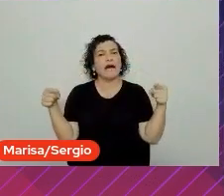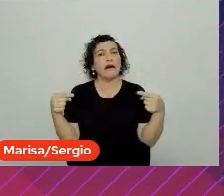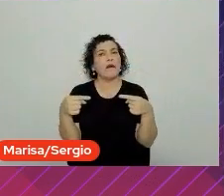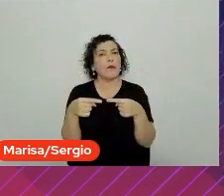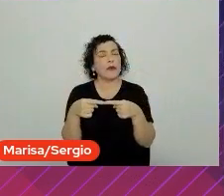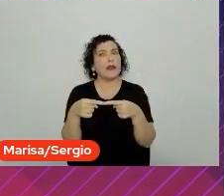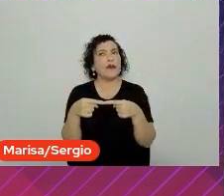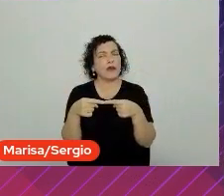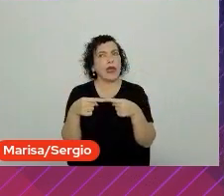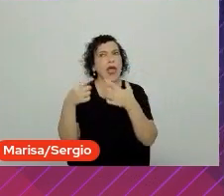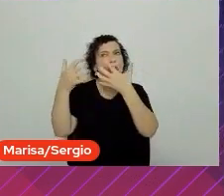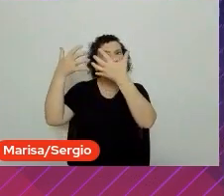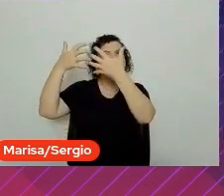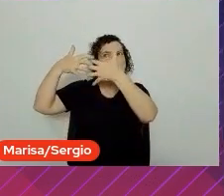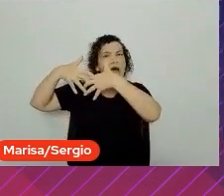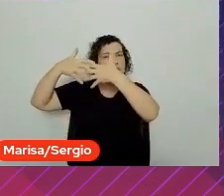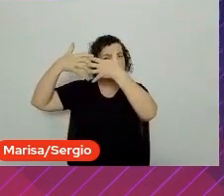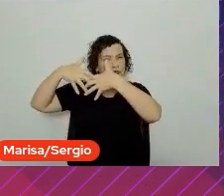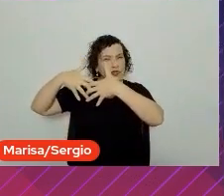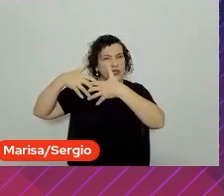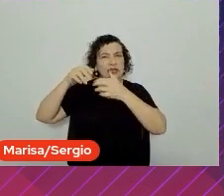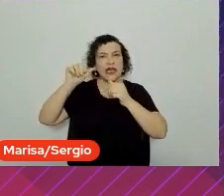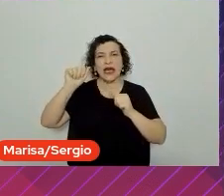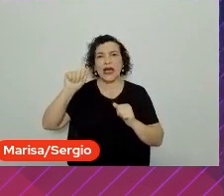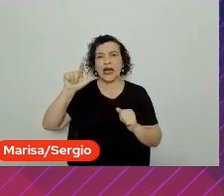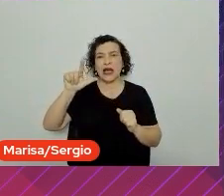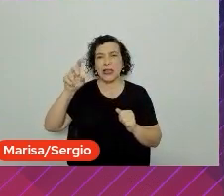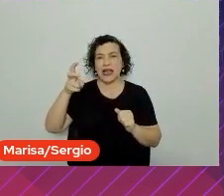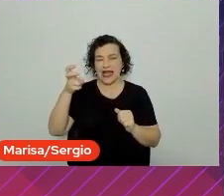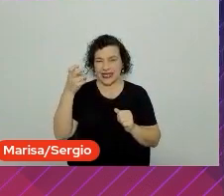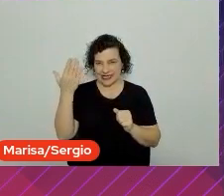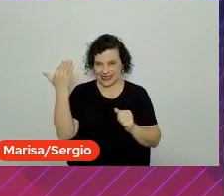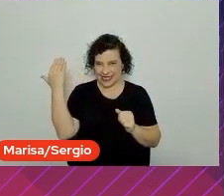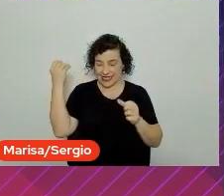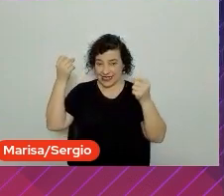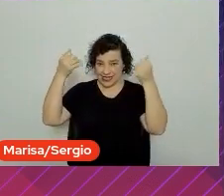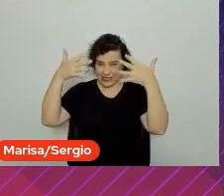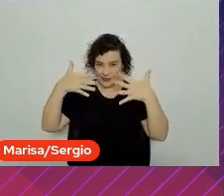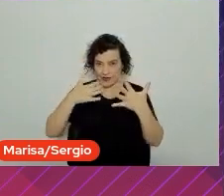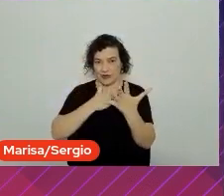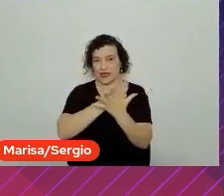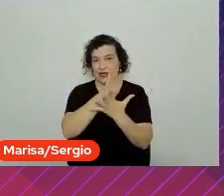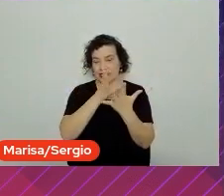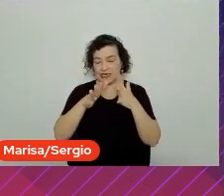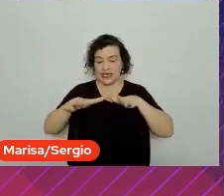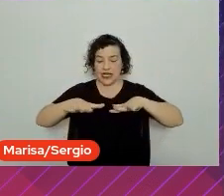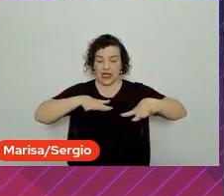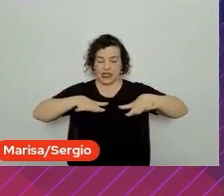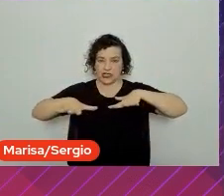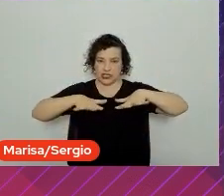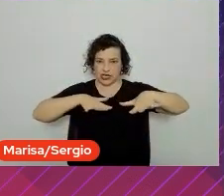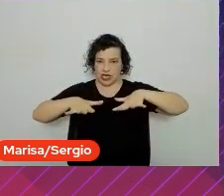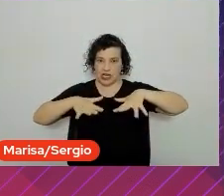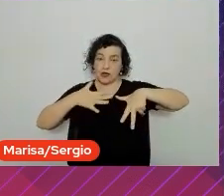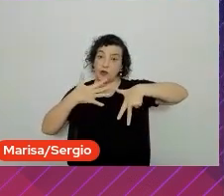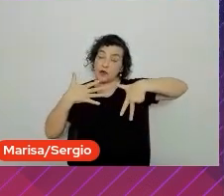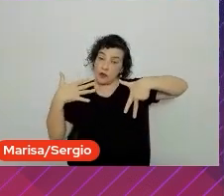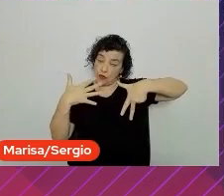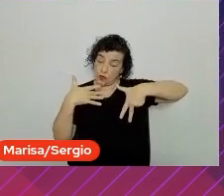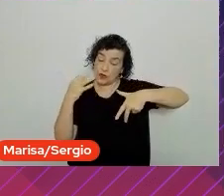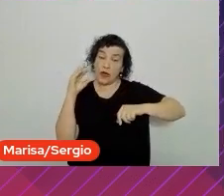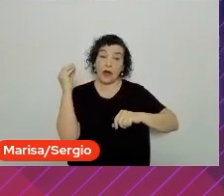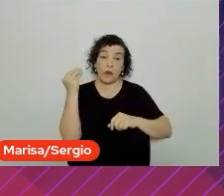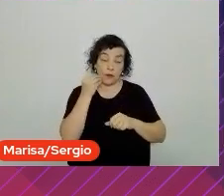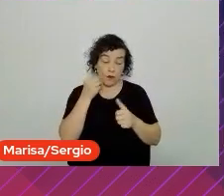agregar o raciocínio que o Alex trouxe na palestra anterior na trilha Agile Coaching, né? Quem teve a oportunidade de